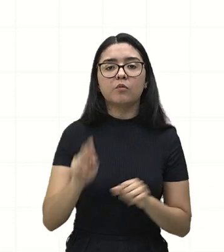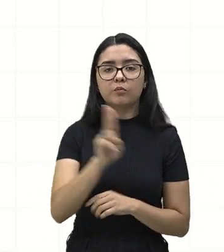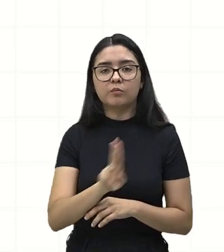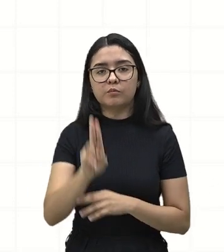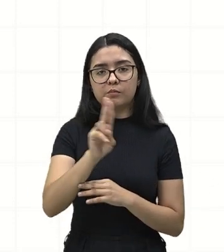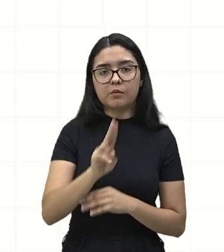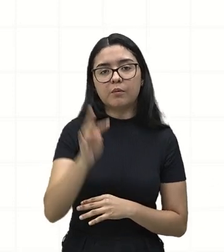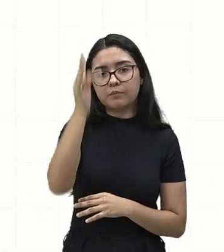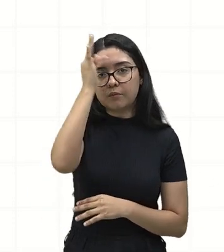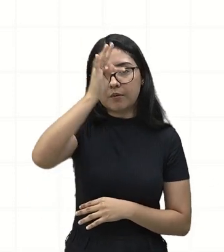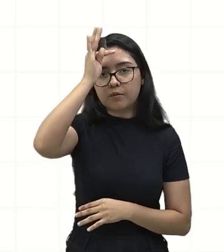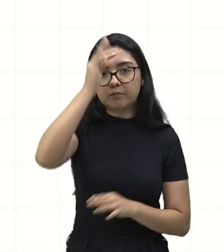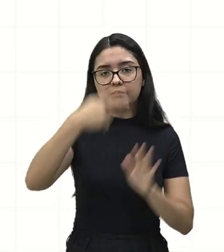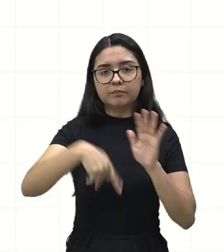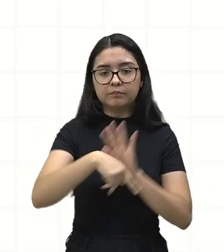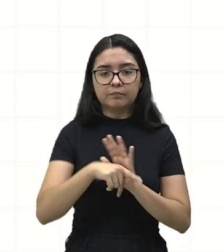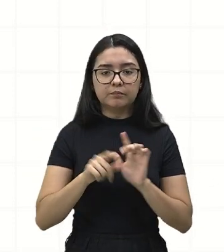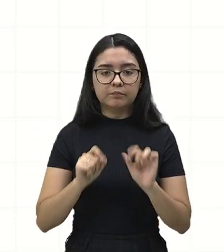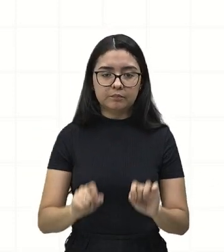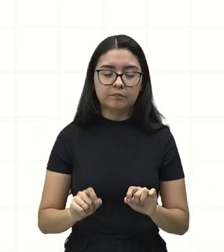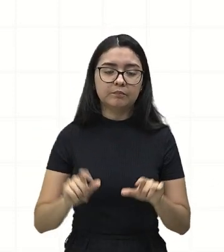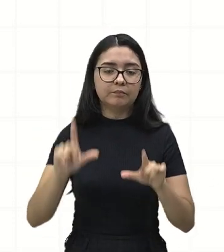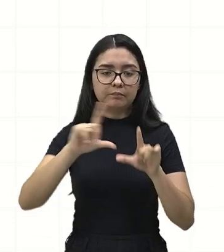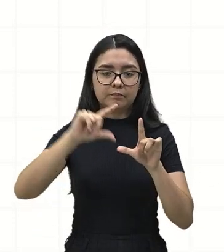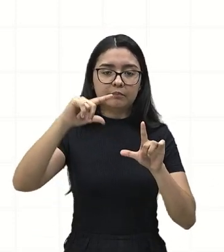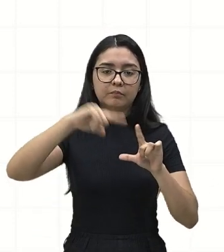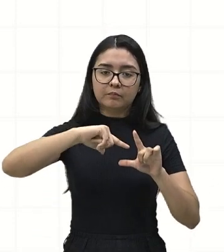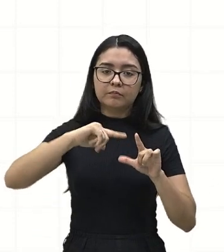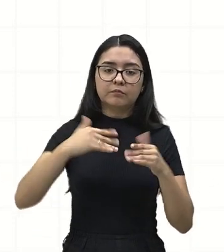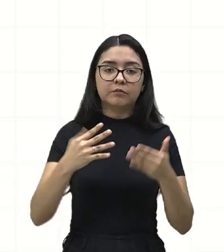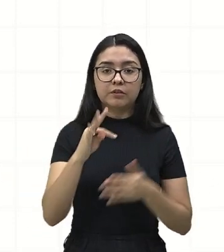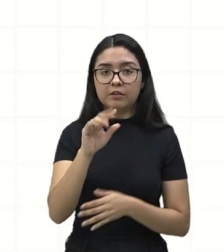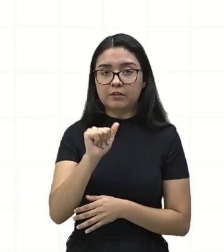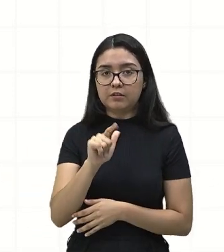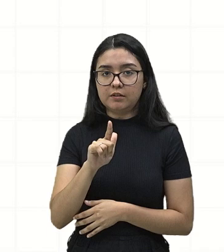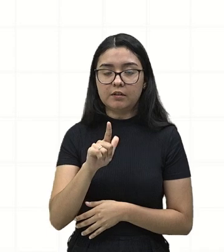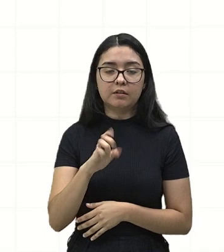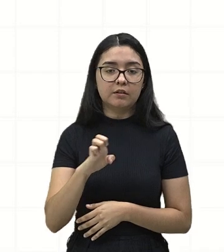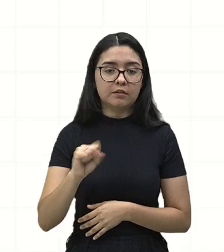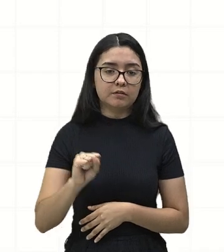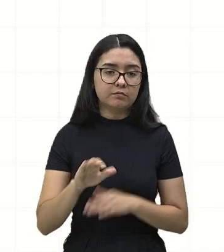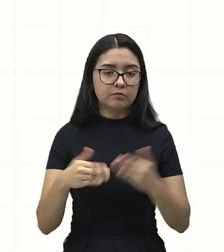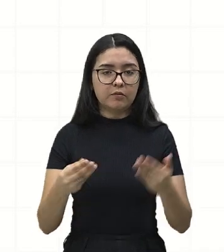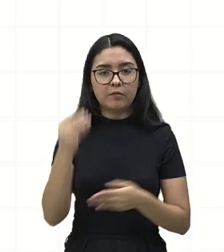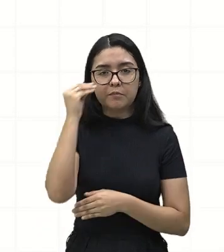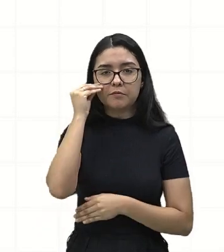o teorema de proporcionalidade de Thales. Beleza? Então, vamos aqui para esse exemplo.